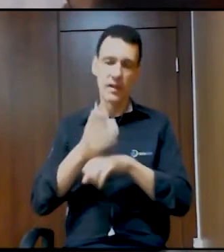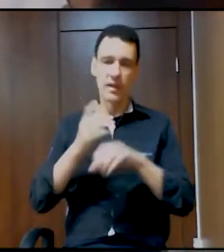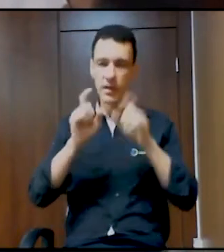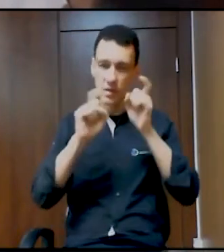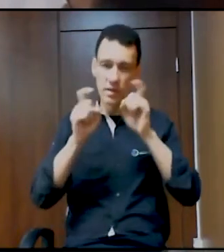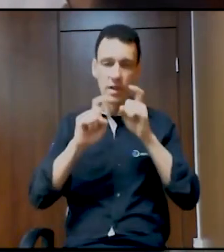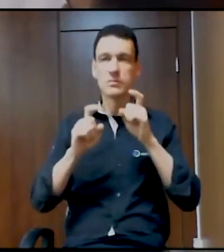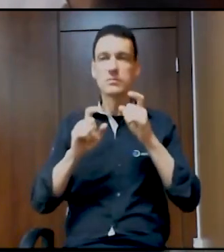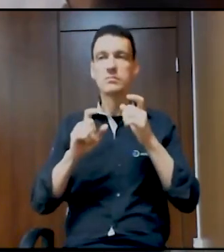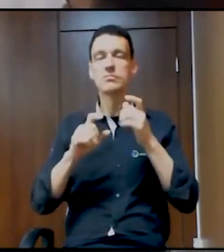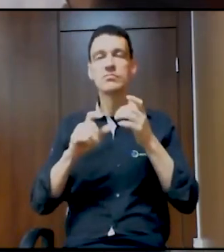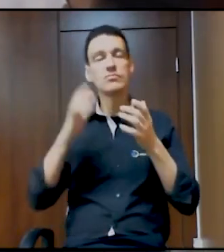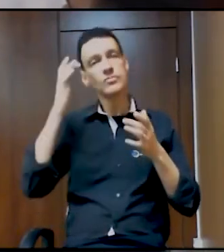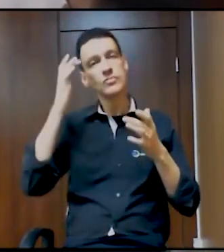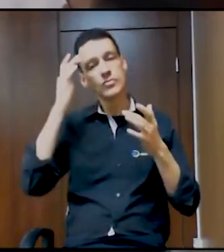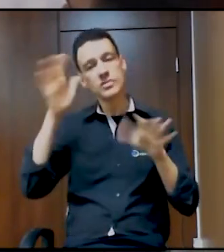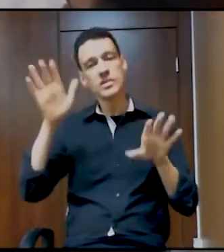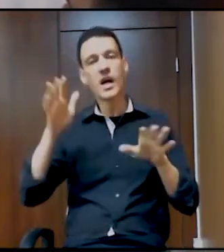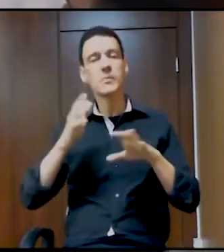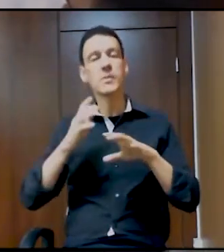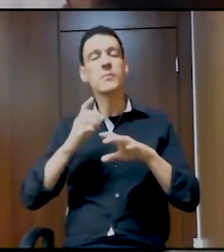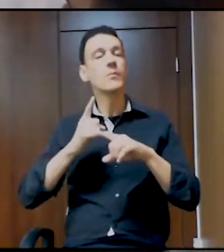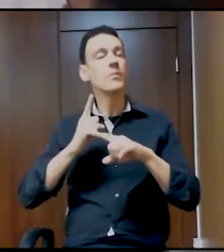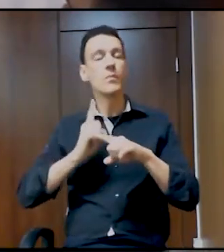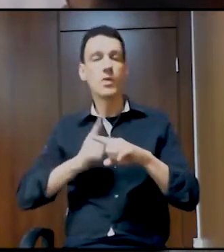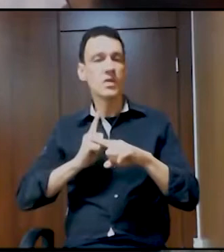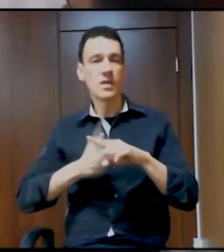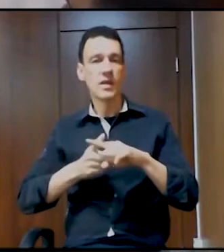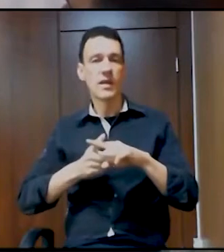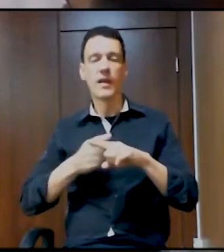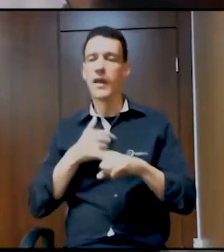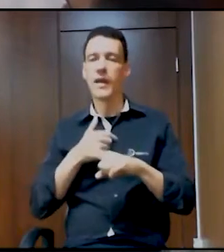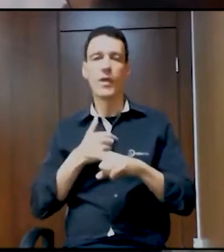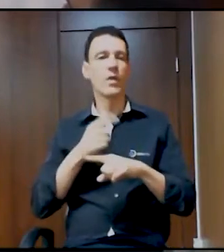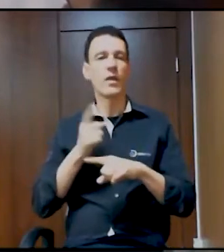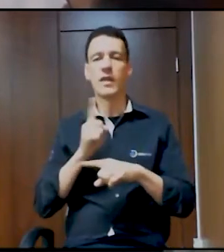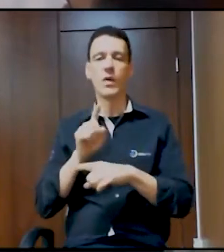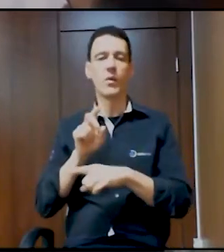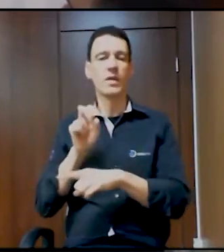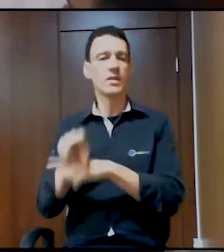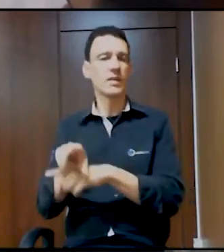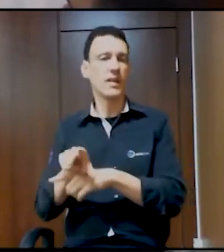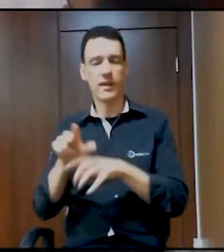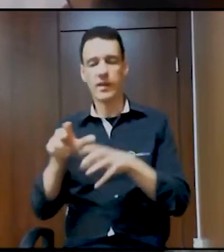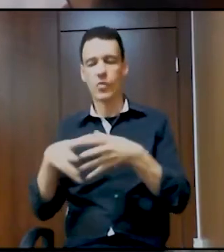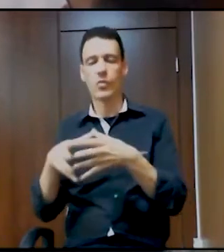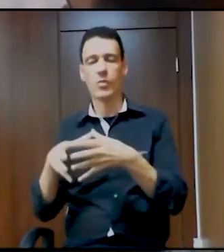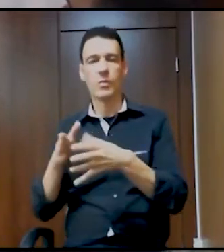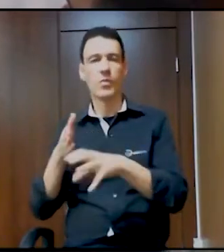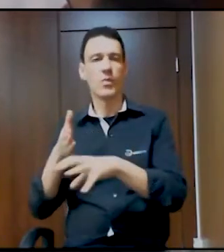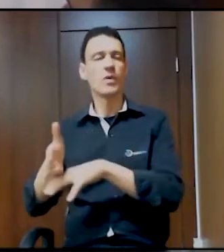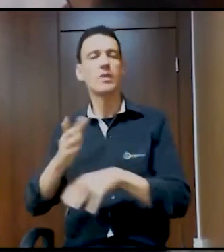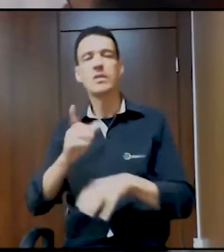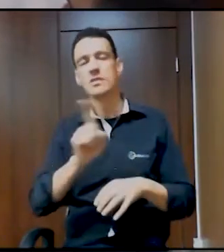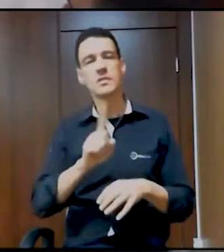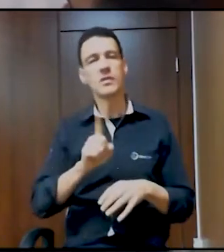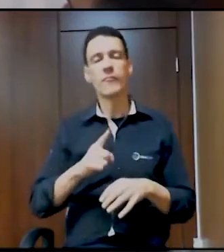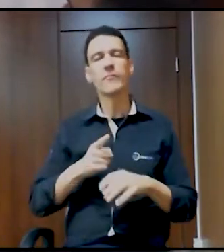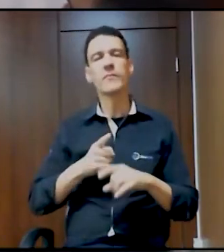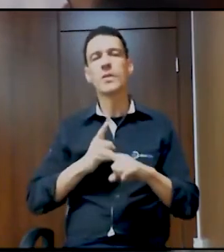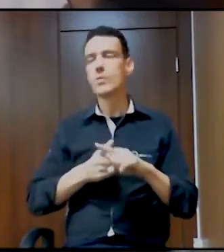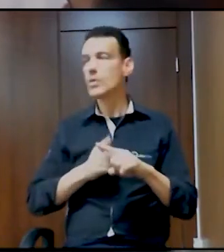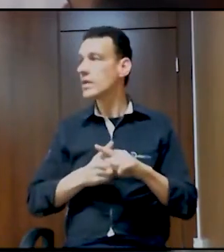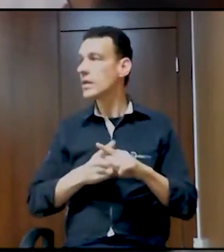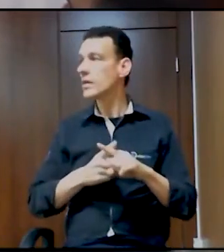o que souberam me responder é que não sabem por que eu não entrei na demanda da rua. Sendo eu,